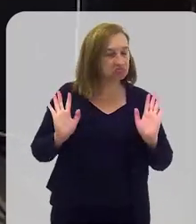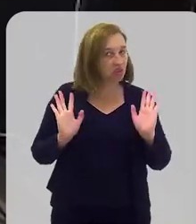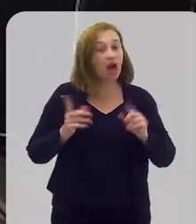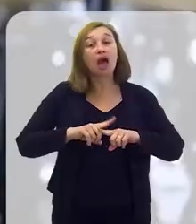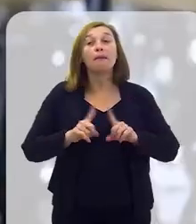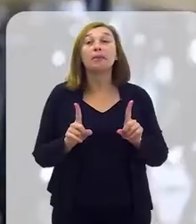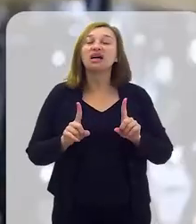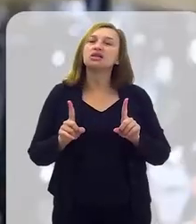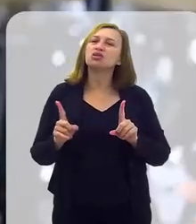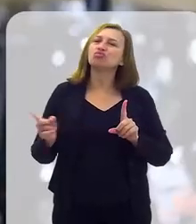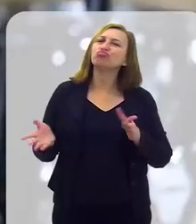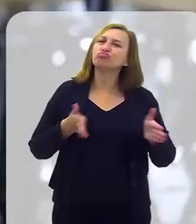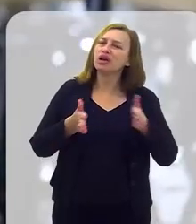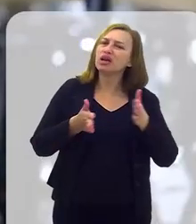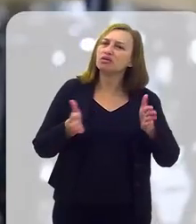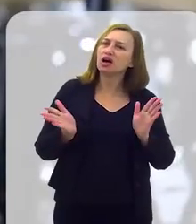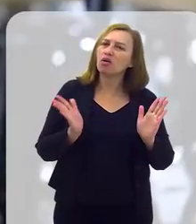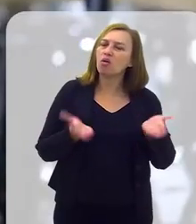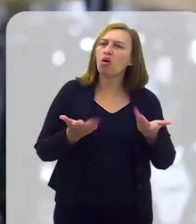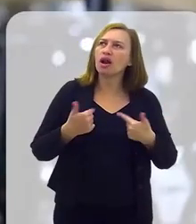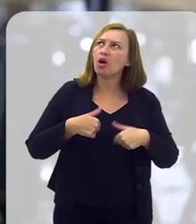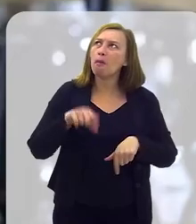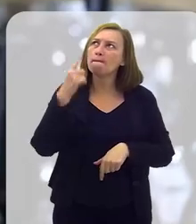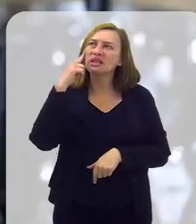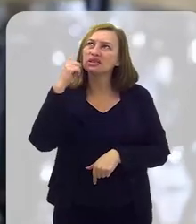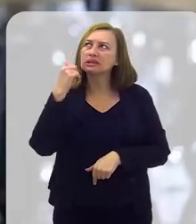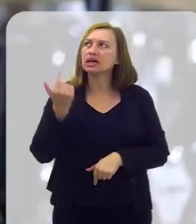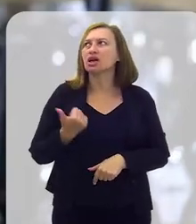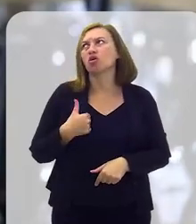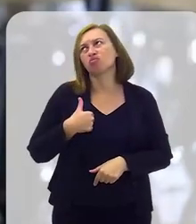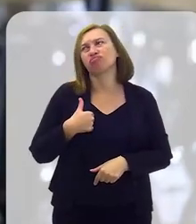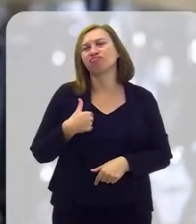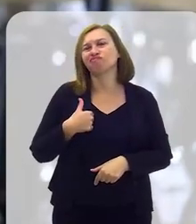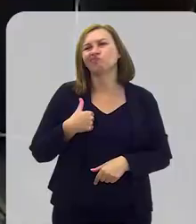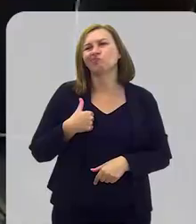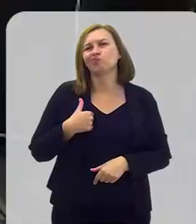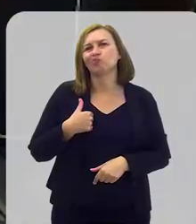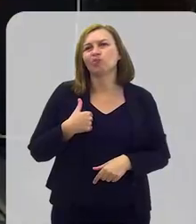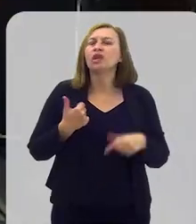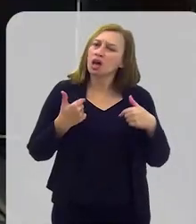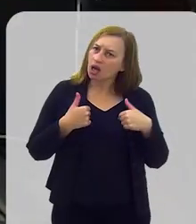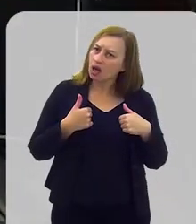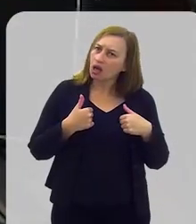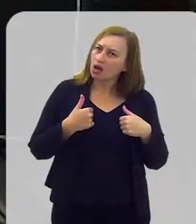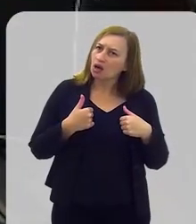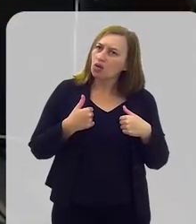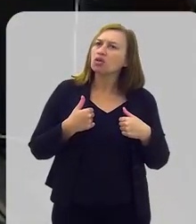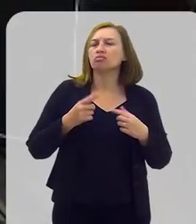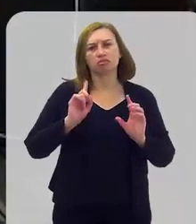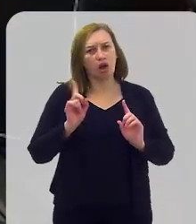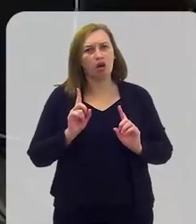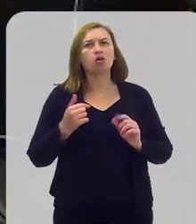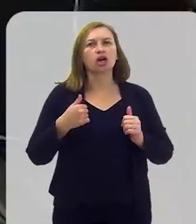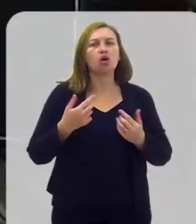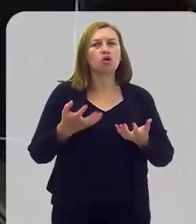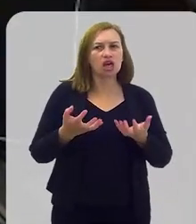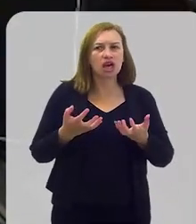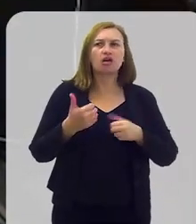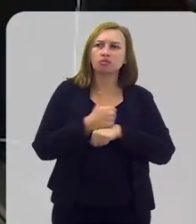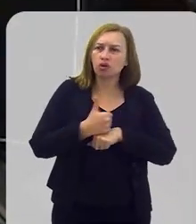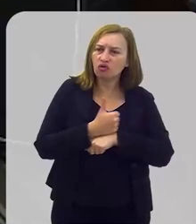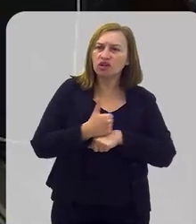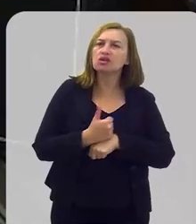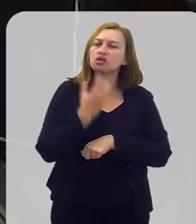quis só que de um tempo para cá eu quis botar isso né tipo é ser verídico de Não eu quero que minha carreira